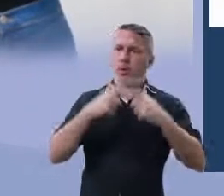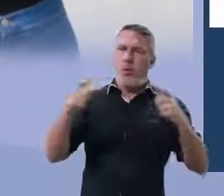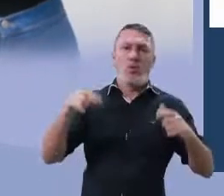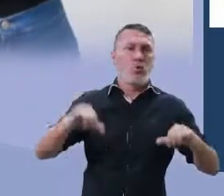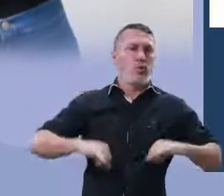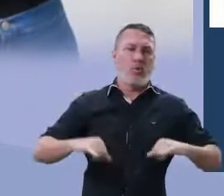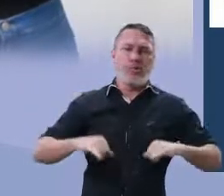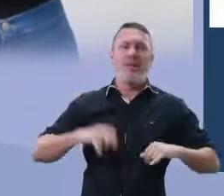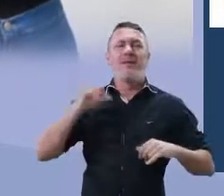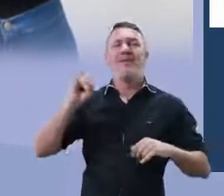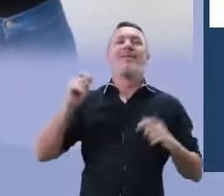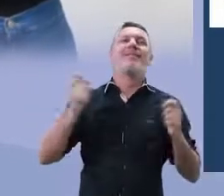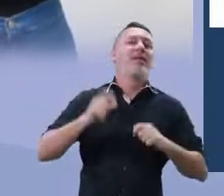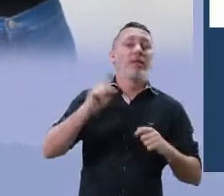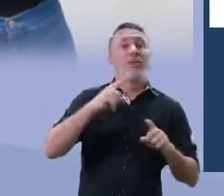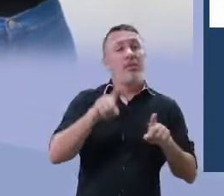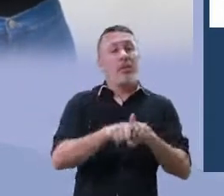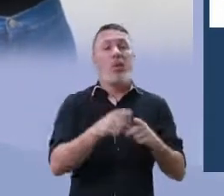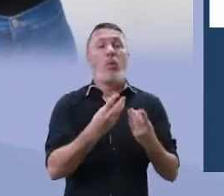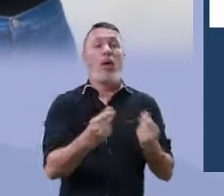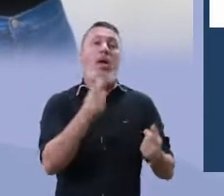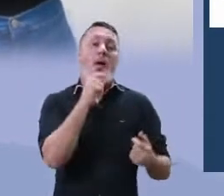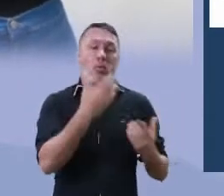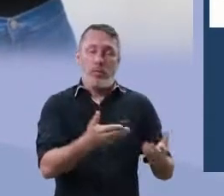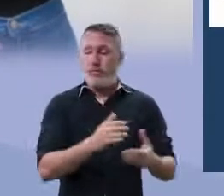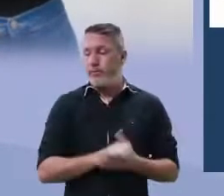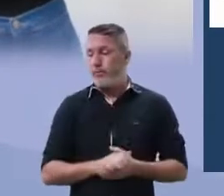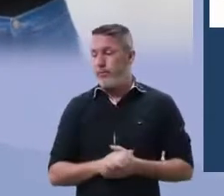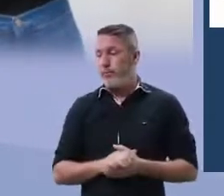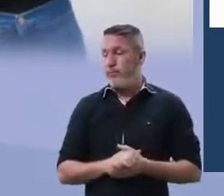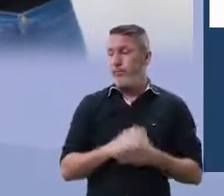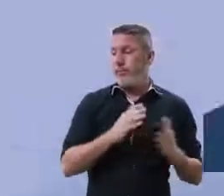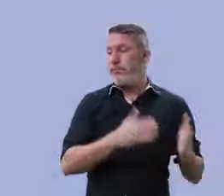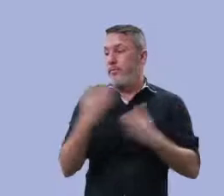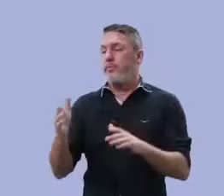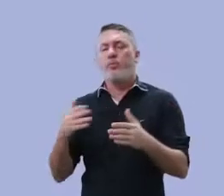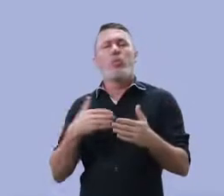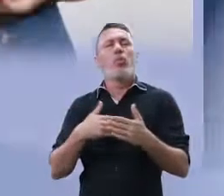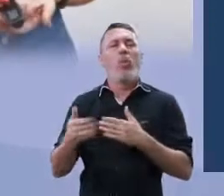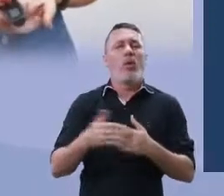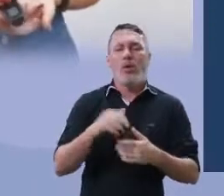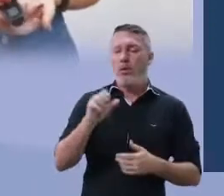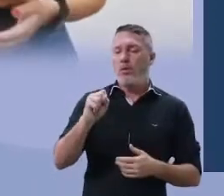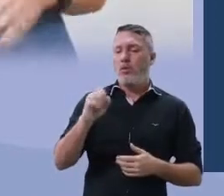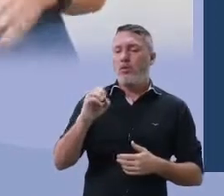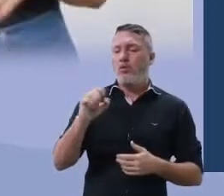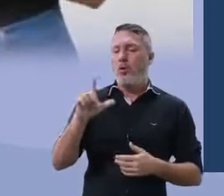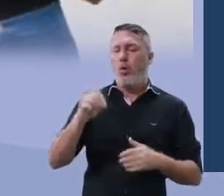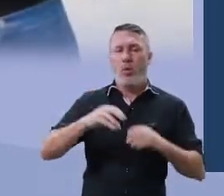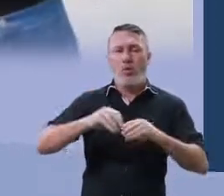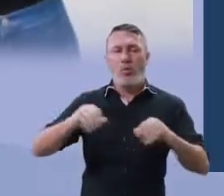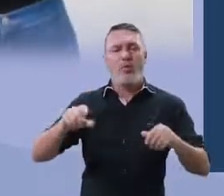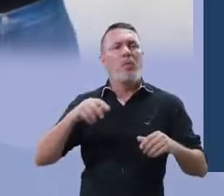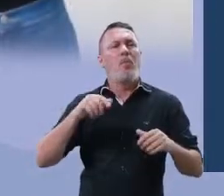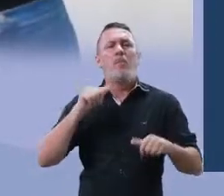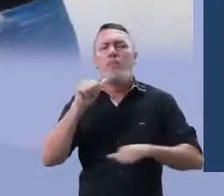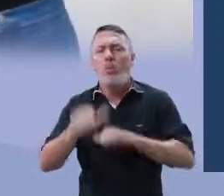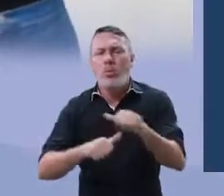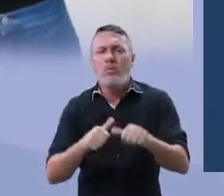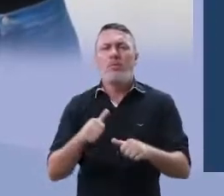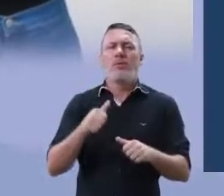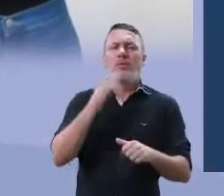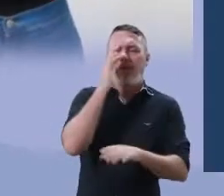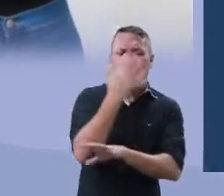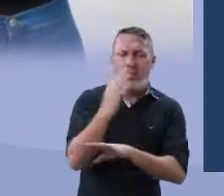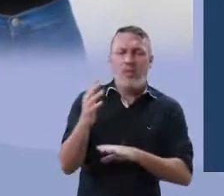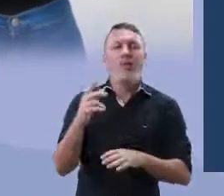perigosos para a saúde da população, até mesmo pela qualidade da água. E no solo, qualquer mudança que aconteça